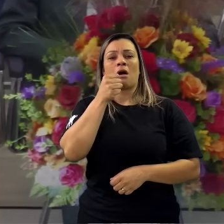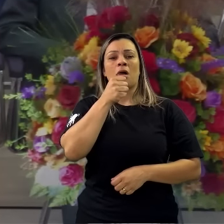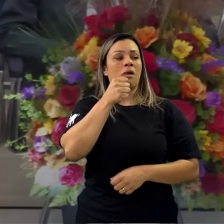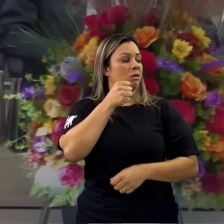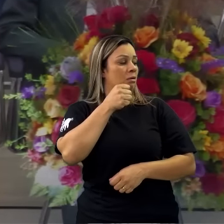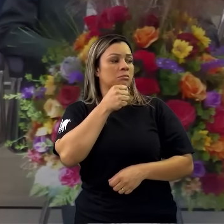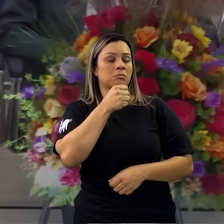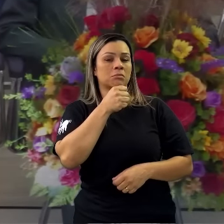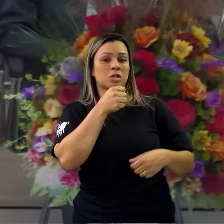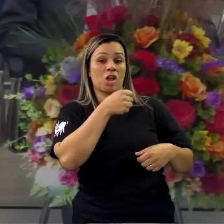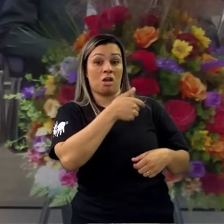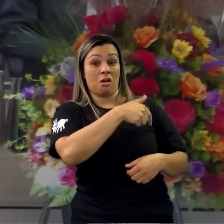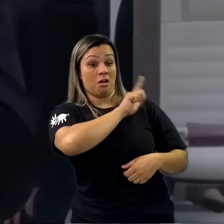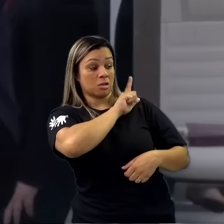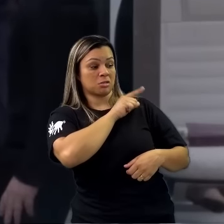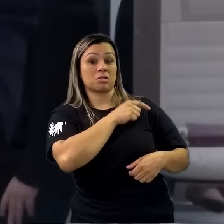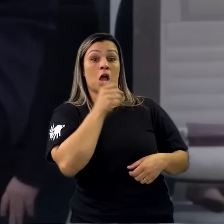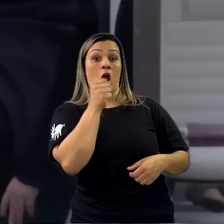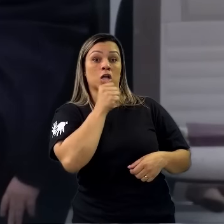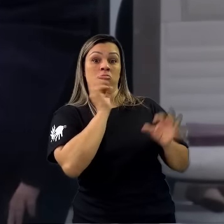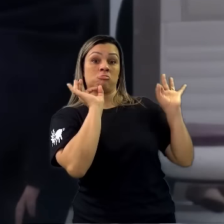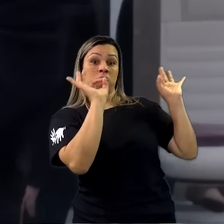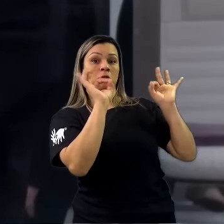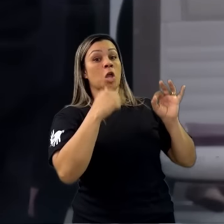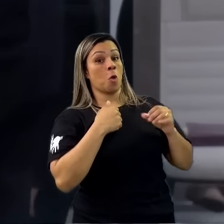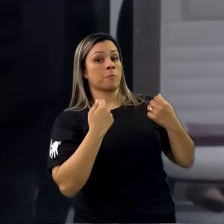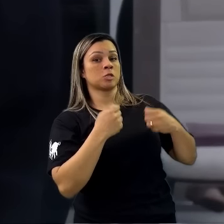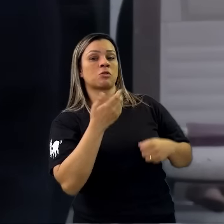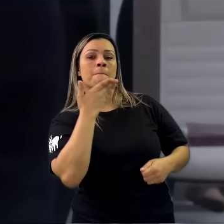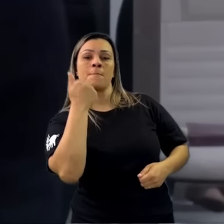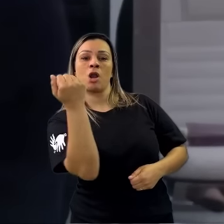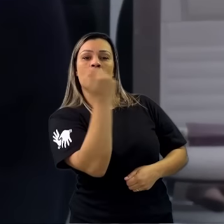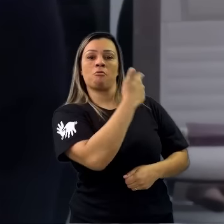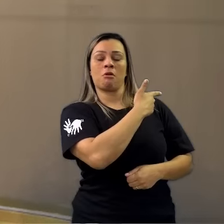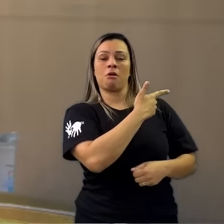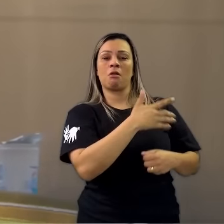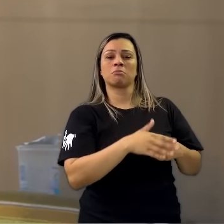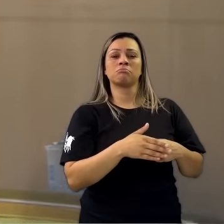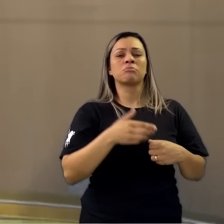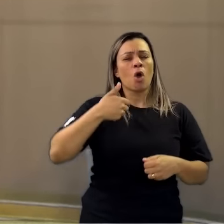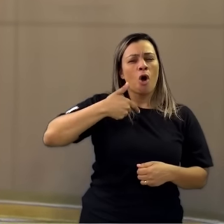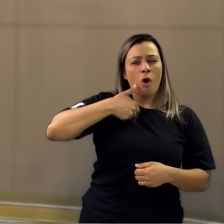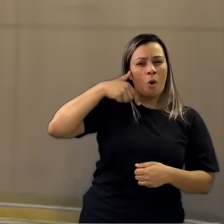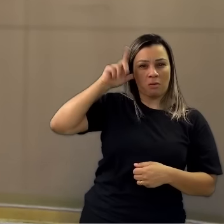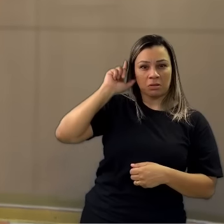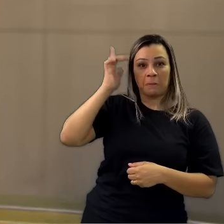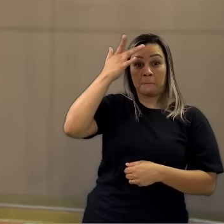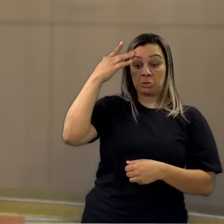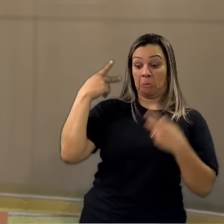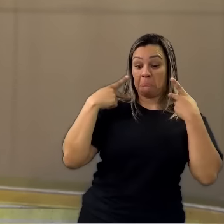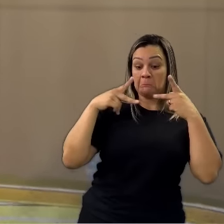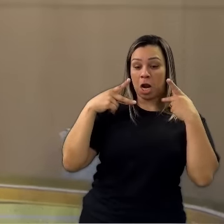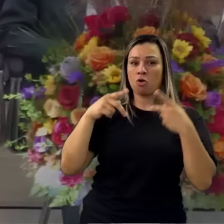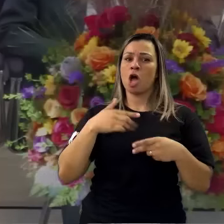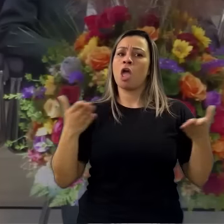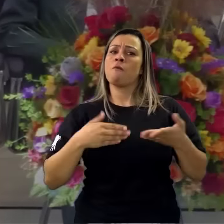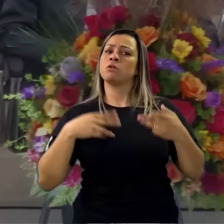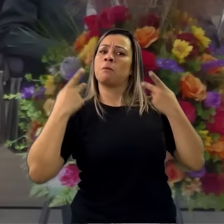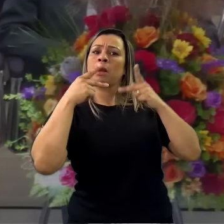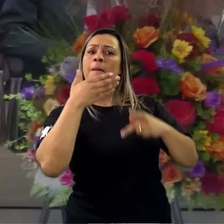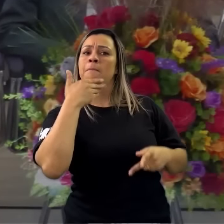Quem pregou ontem pregou demais hoje eu tenho que vir aqui dá o meu melhor não senhor se Deus quiser usar ele a porção é dele se Deus quiser